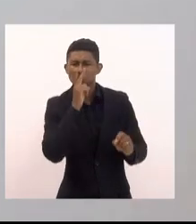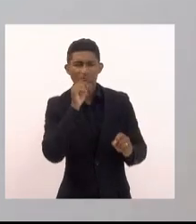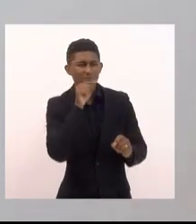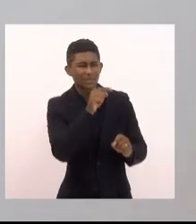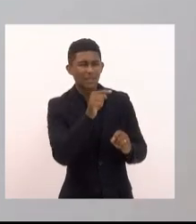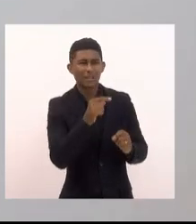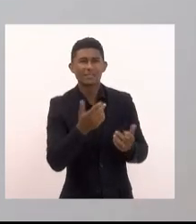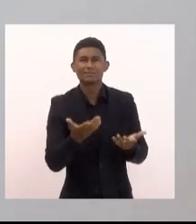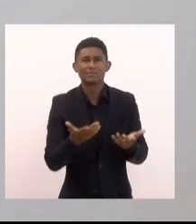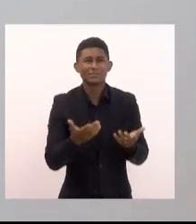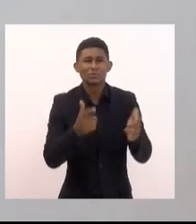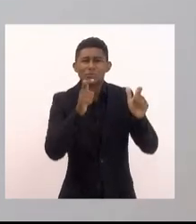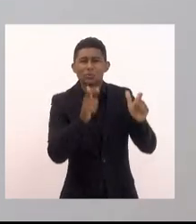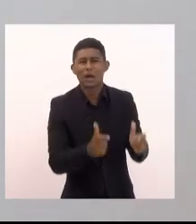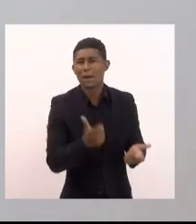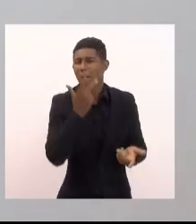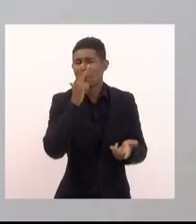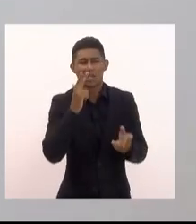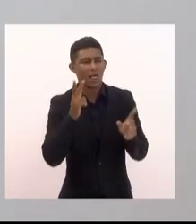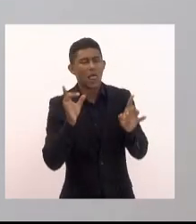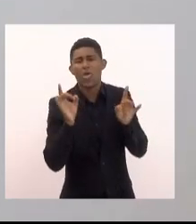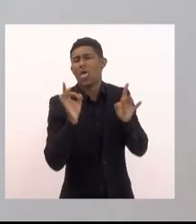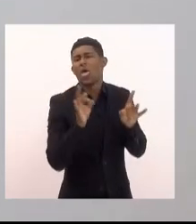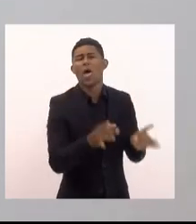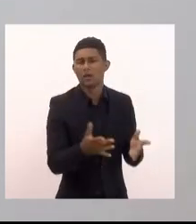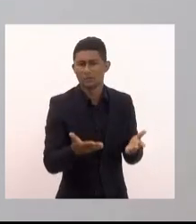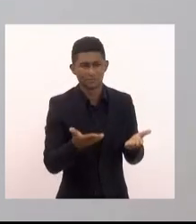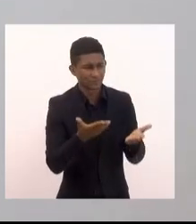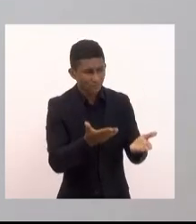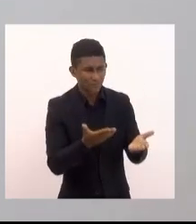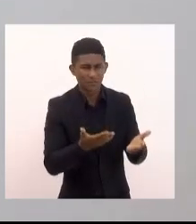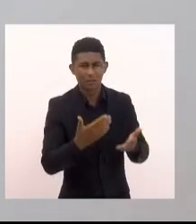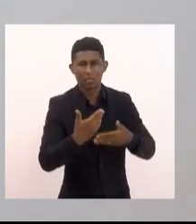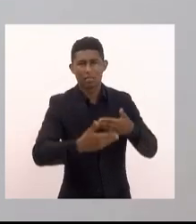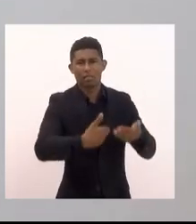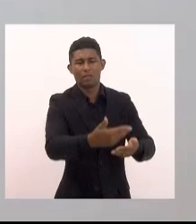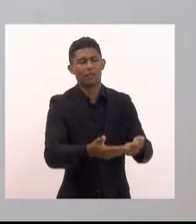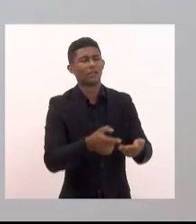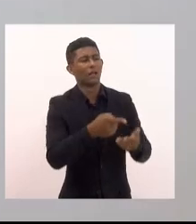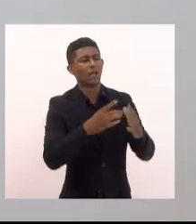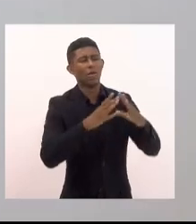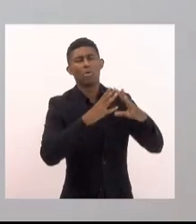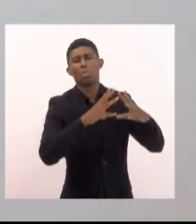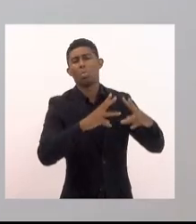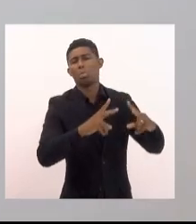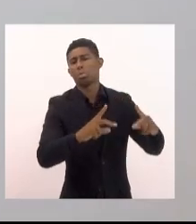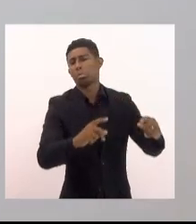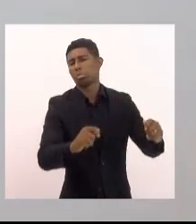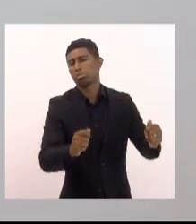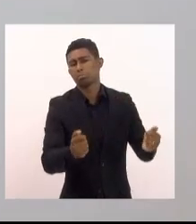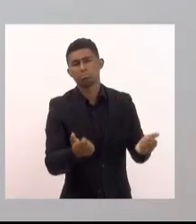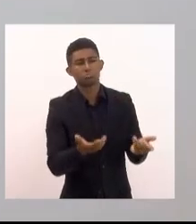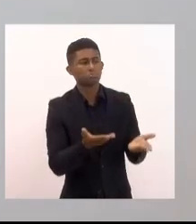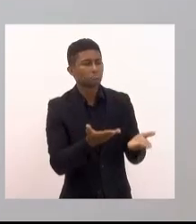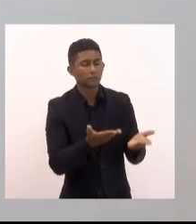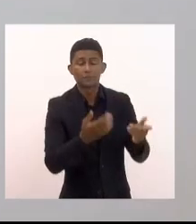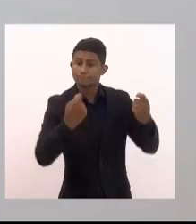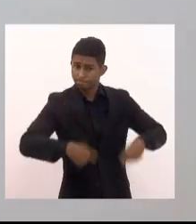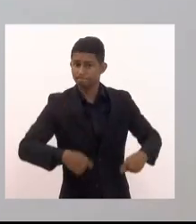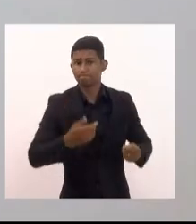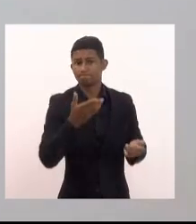destinação, está lá abandonado num processo de deterioração, degradação de um imóvel que deva ser